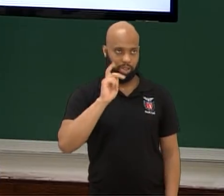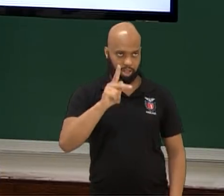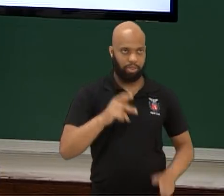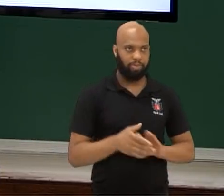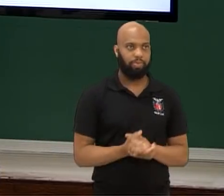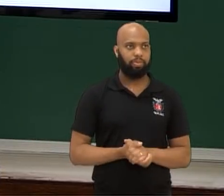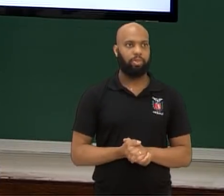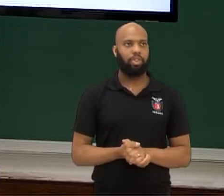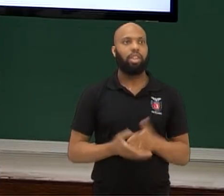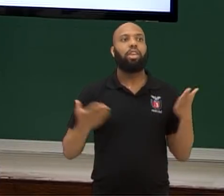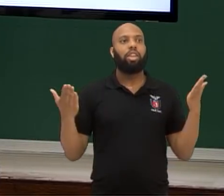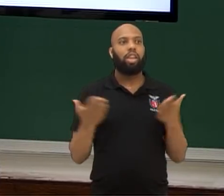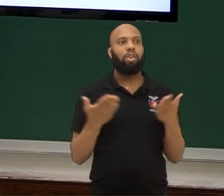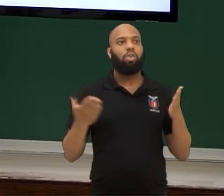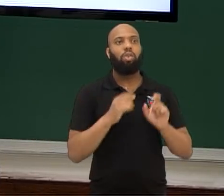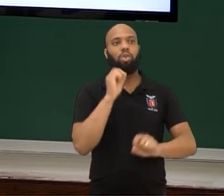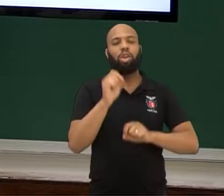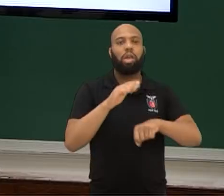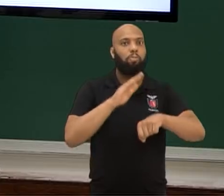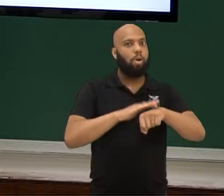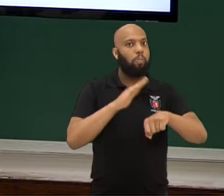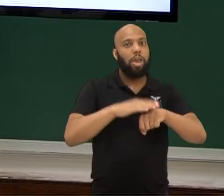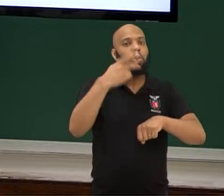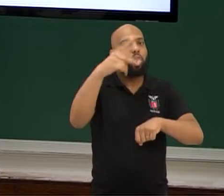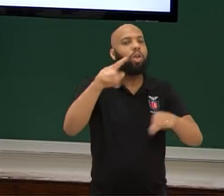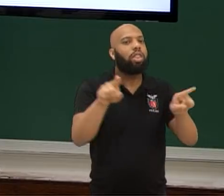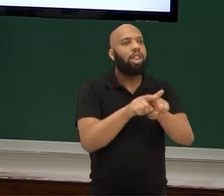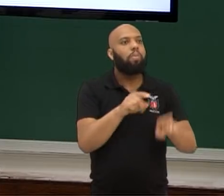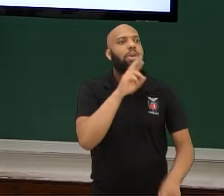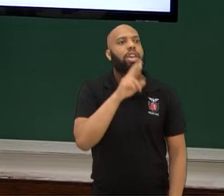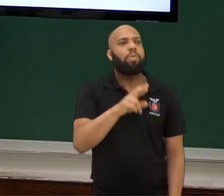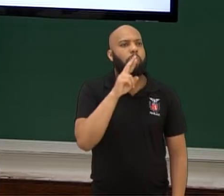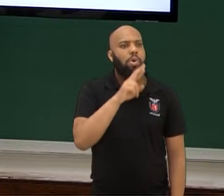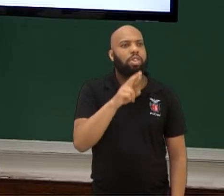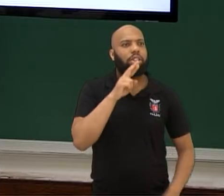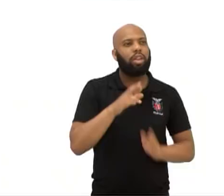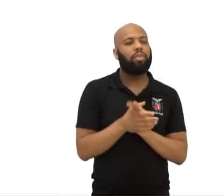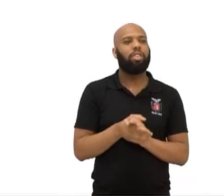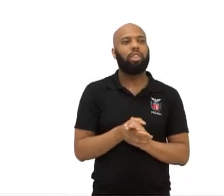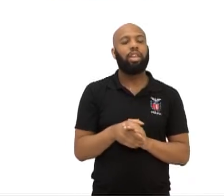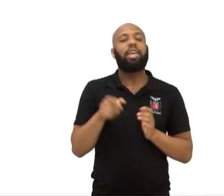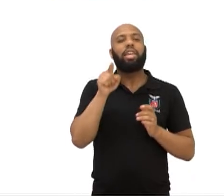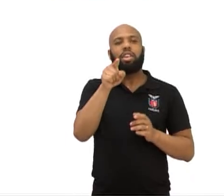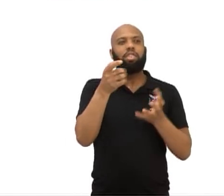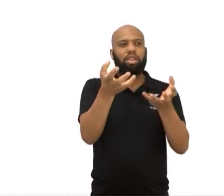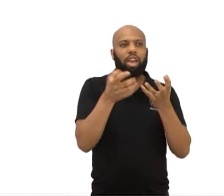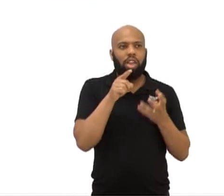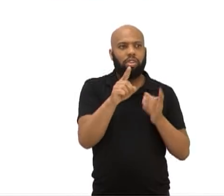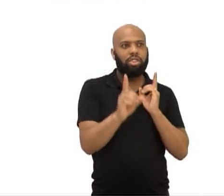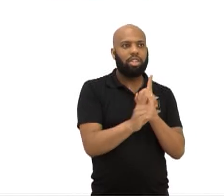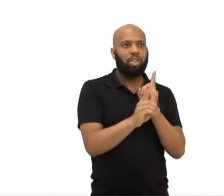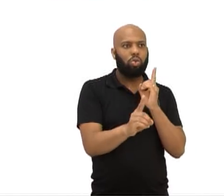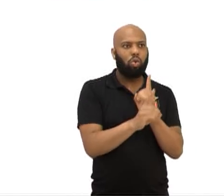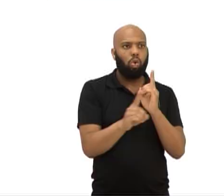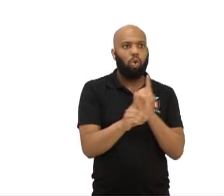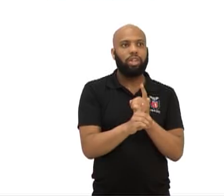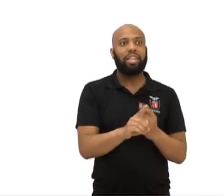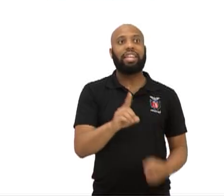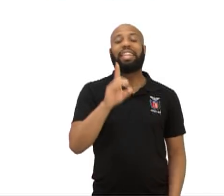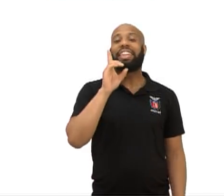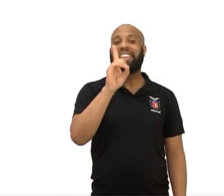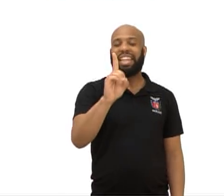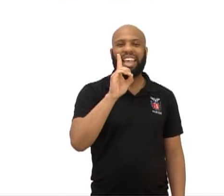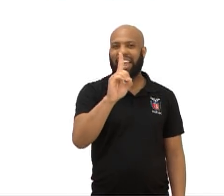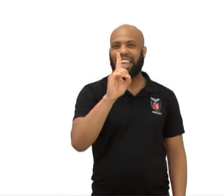beleza? Agora, mais um exercício para vocês resolverem. Vejamos aqui, qual é o valor